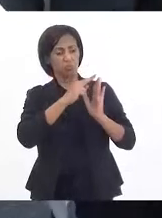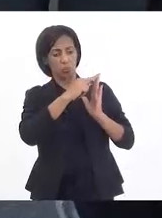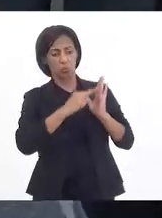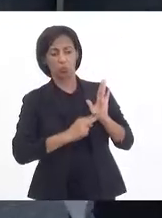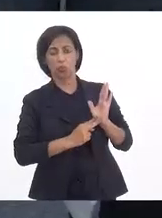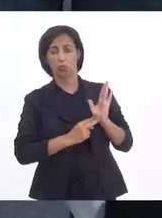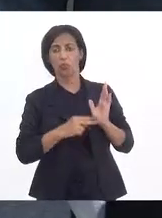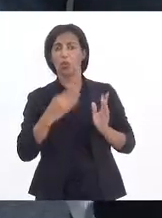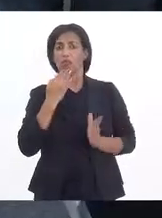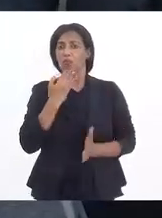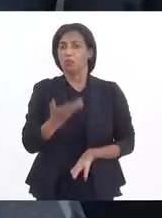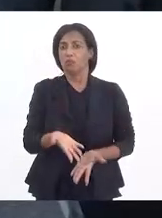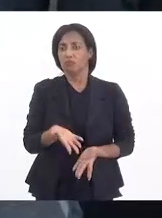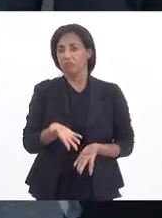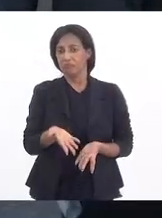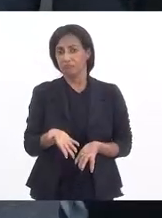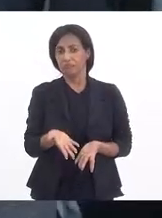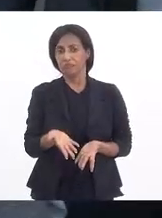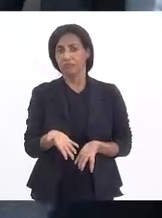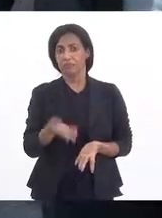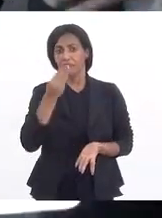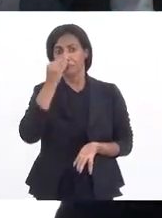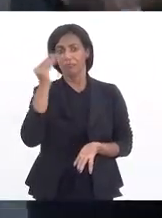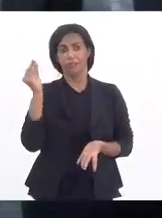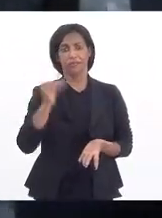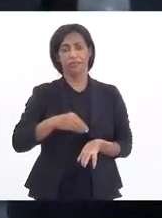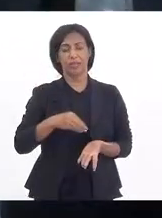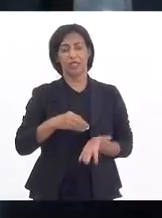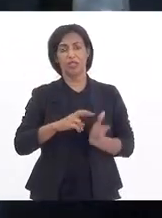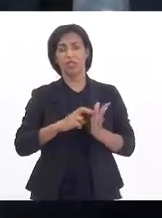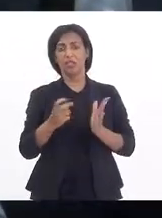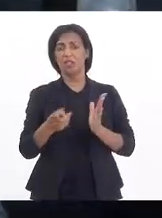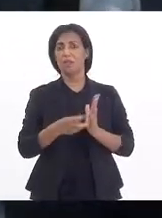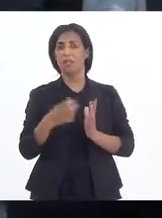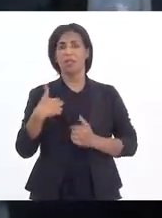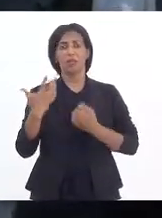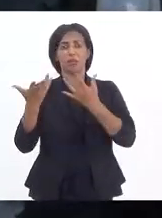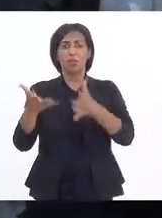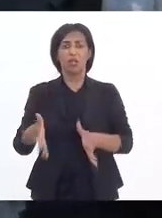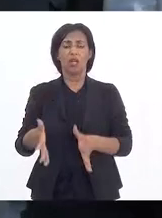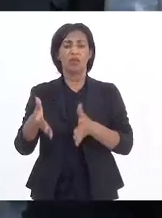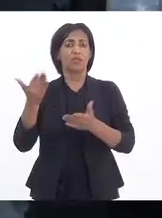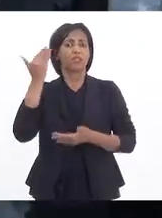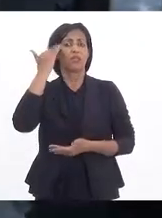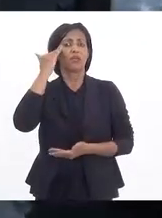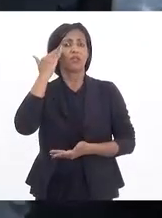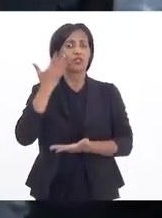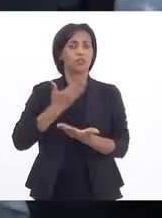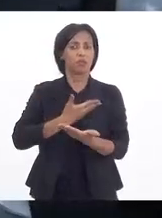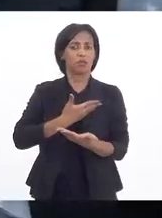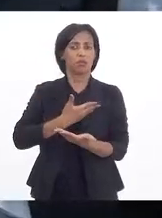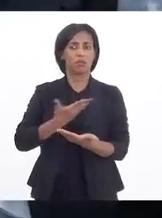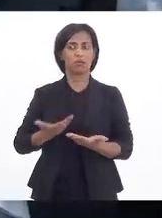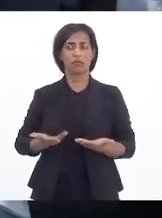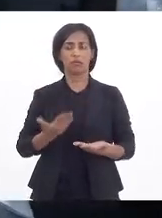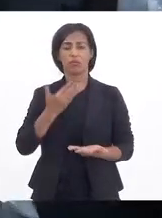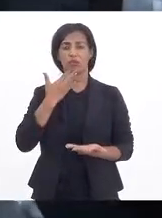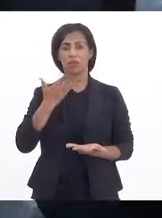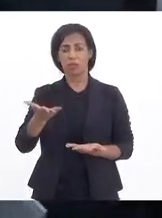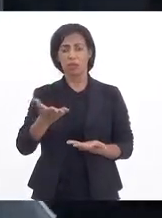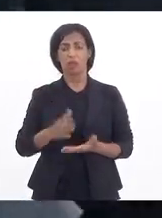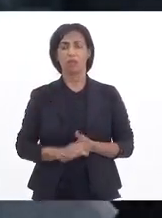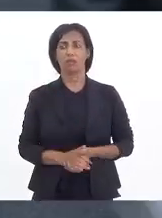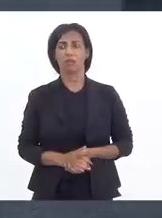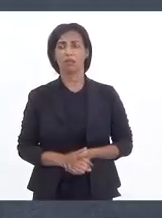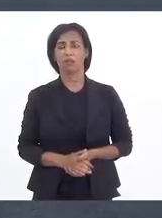nós vamos ter que pedir para rejeitar a emenda Eu não quero fazer isso sem o entendimento do colega eu vou pedir